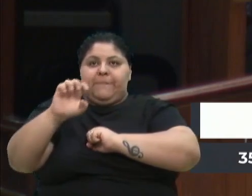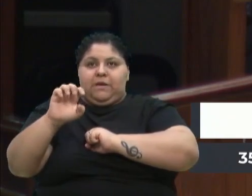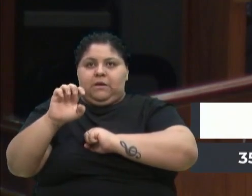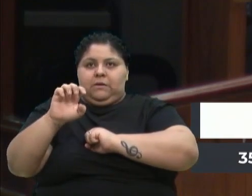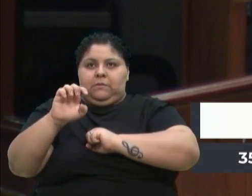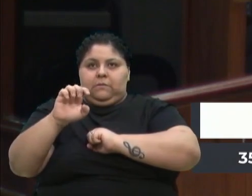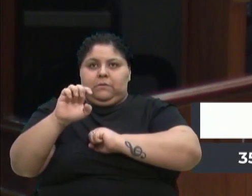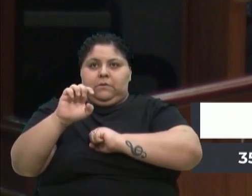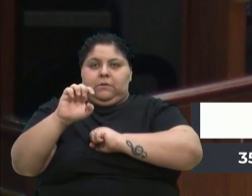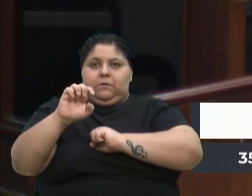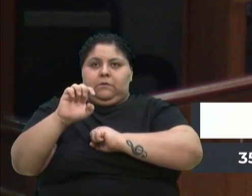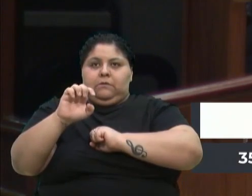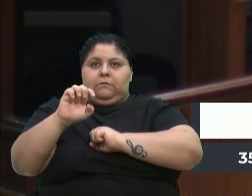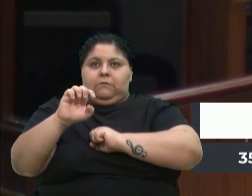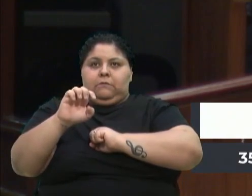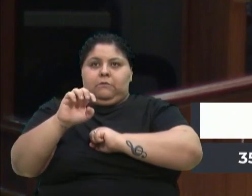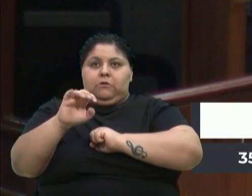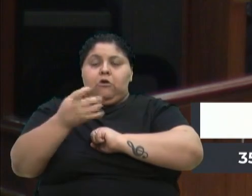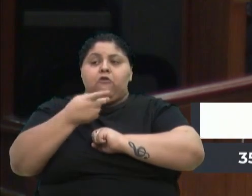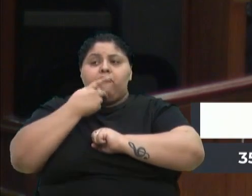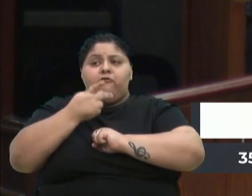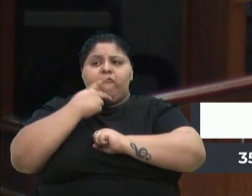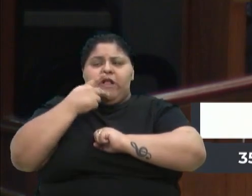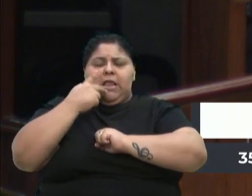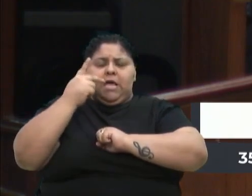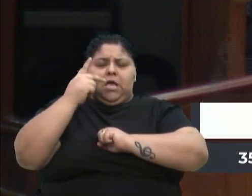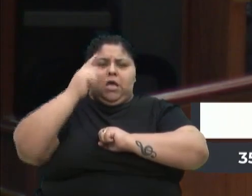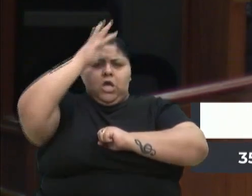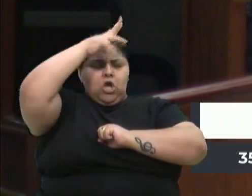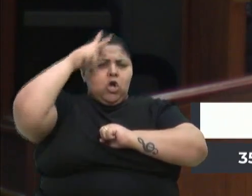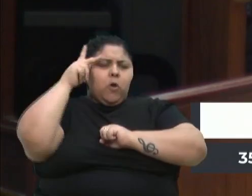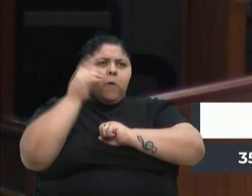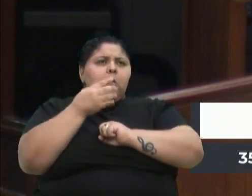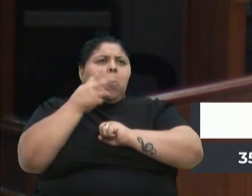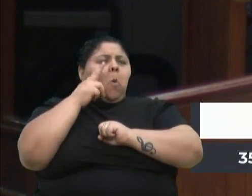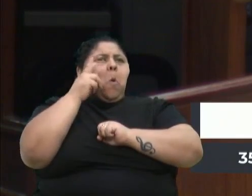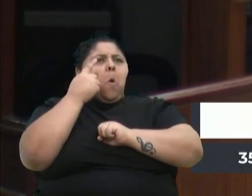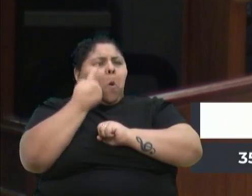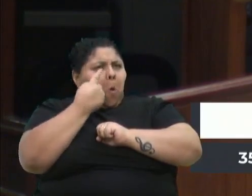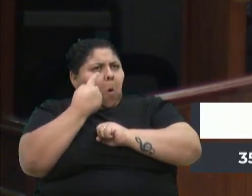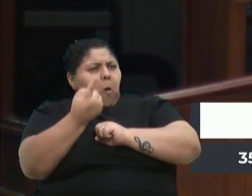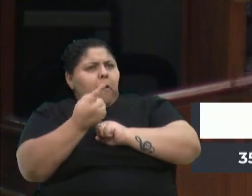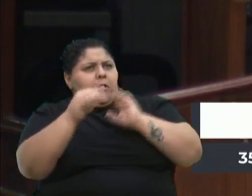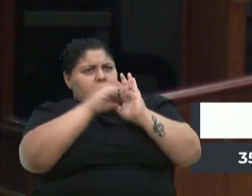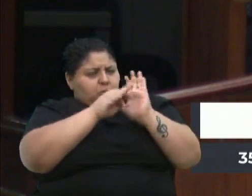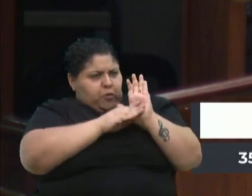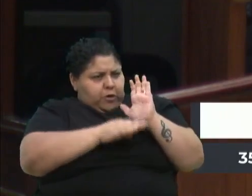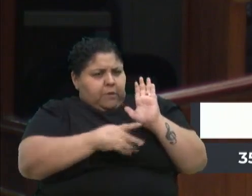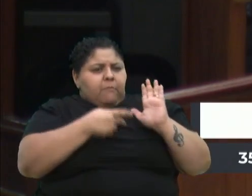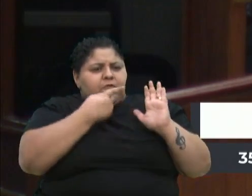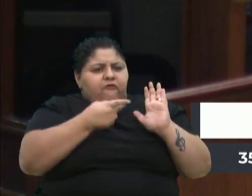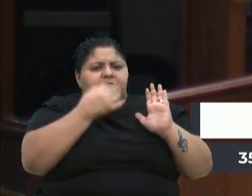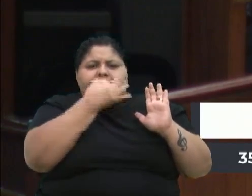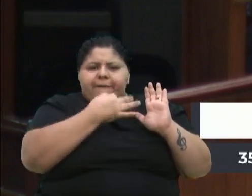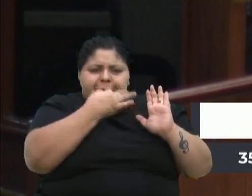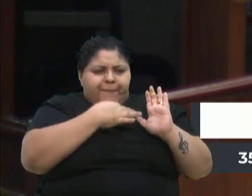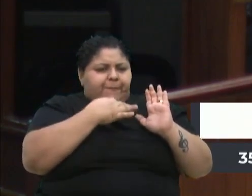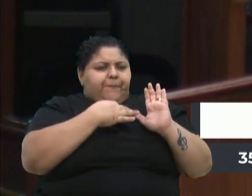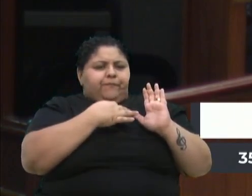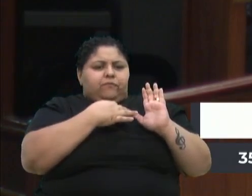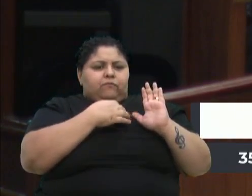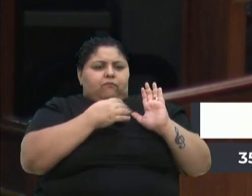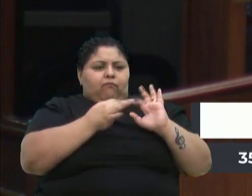Então, eu falei com o prefeito, olha, prefeito, o Fala Caxias é de extrema importância, está levando o executivo, está